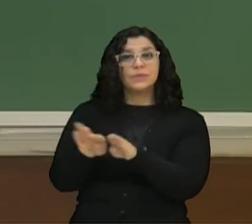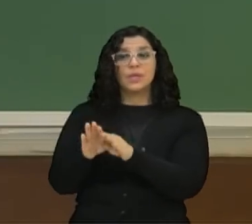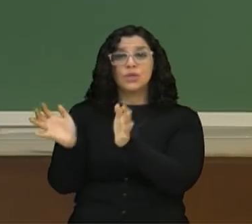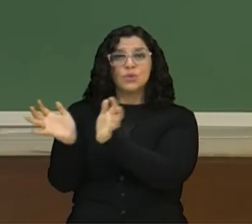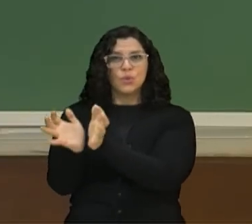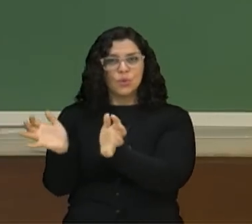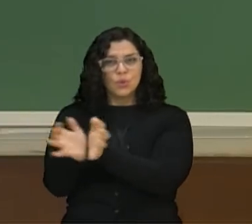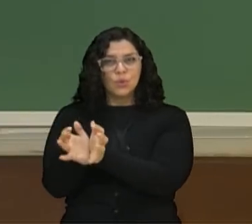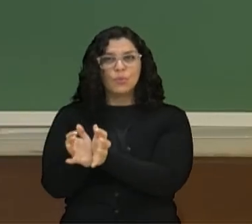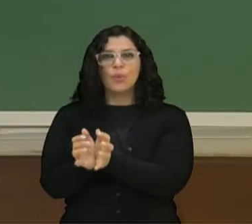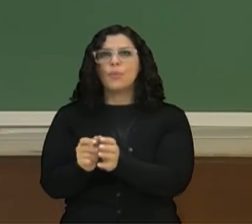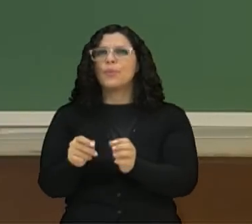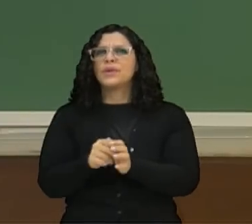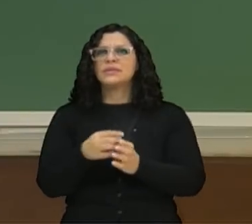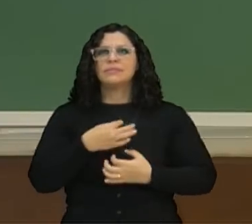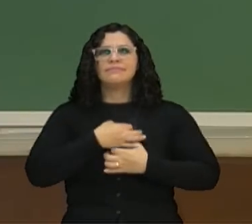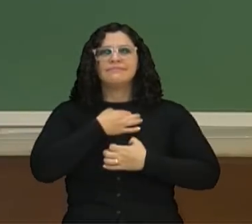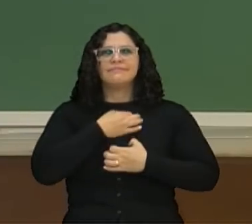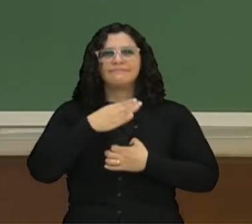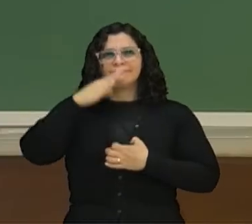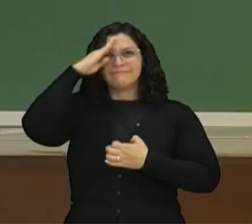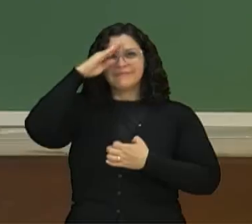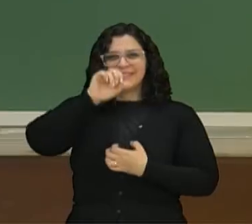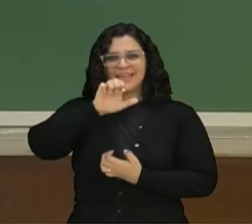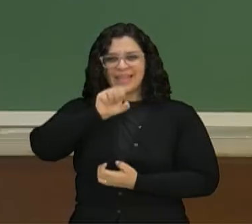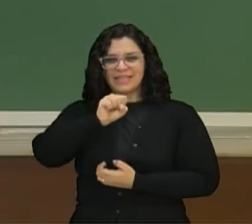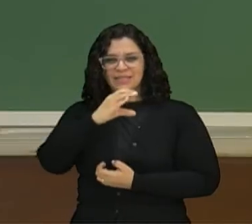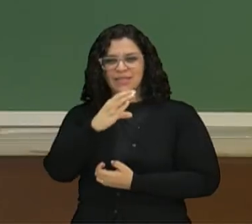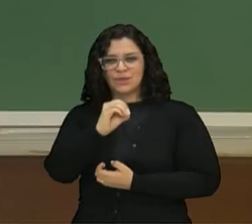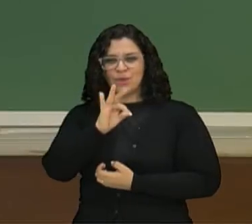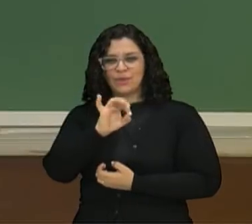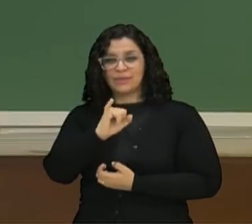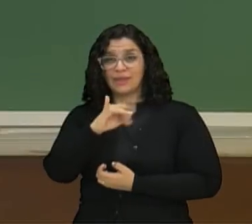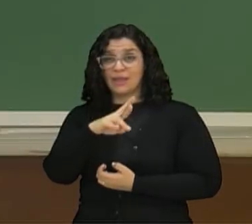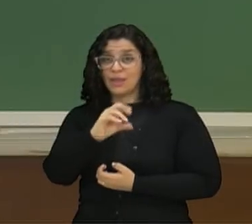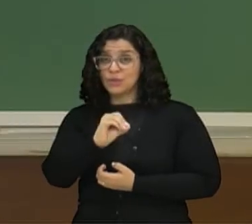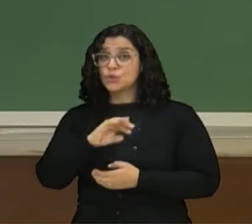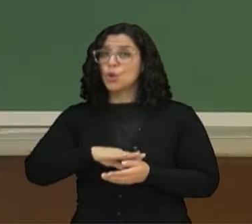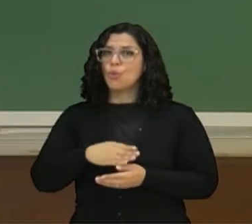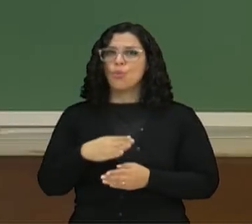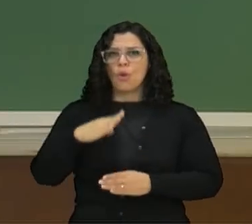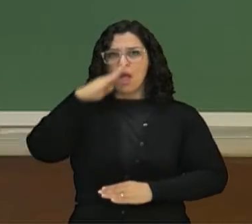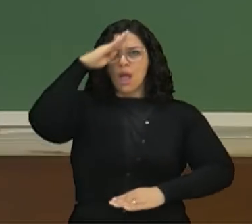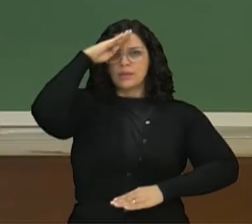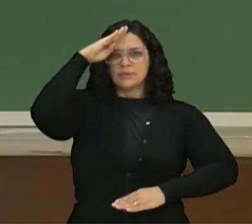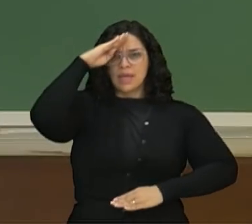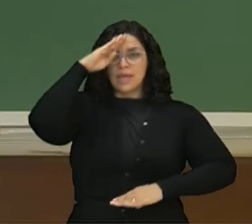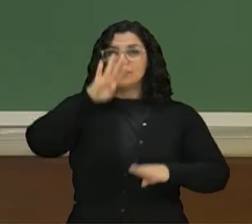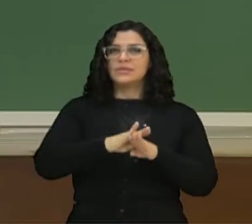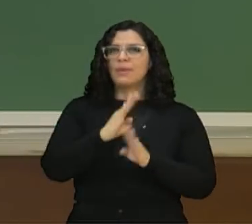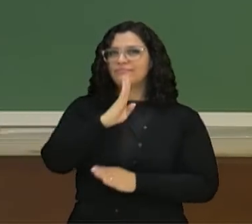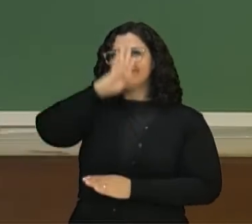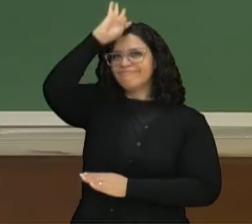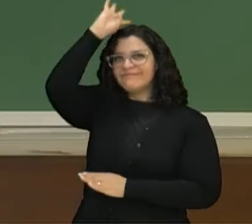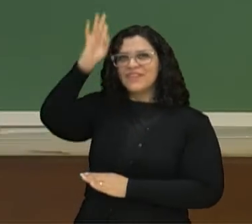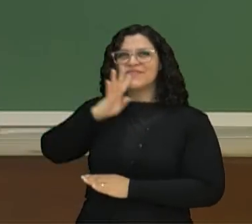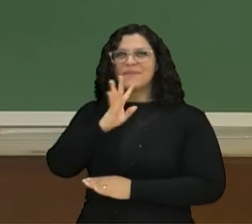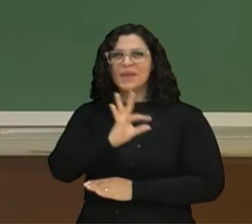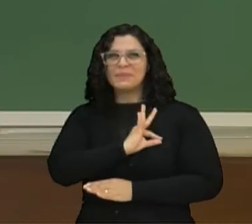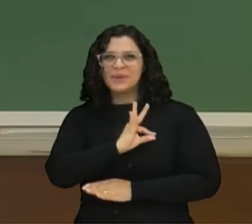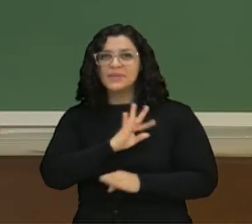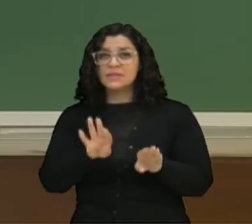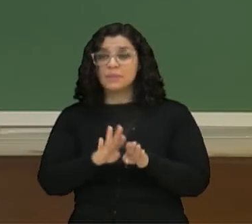instituição como os escoteiros, como o exército, né? Ou bombeiros também, às vezes, né?